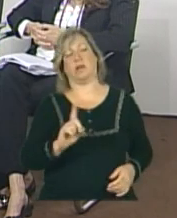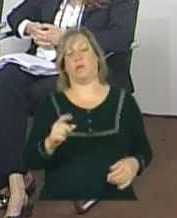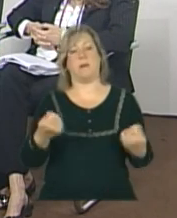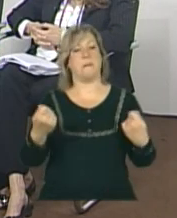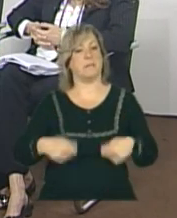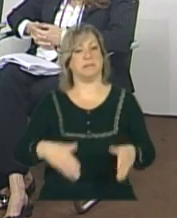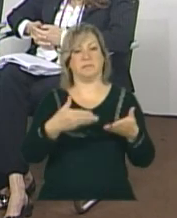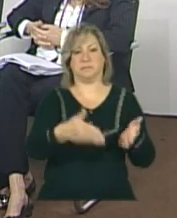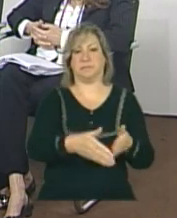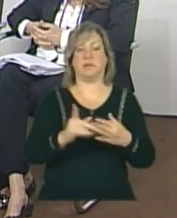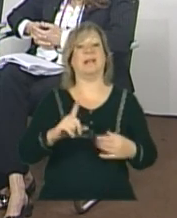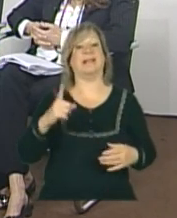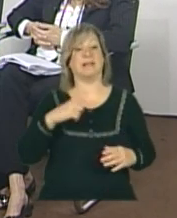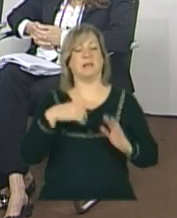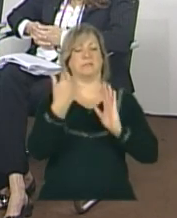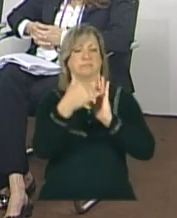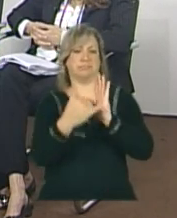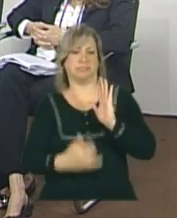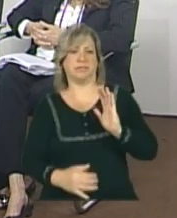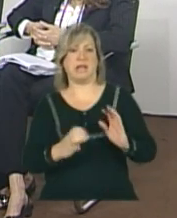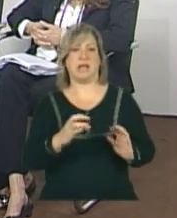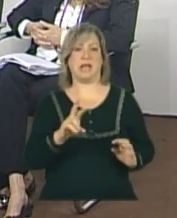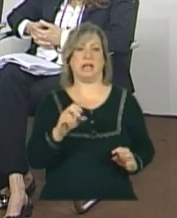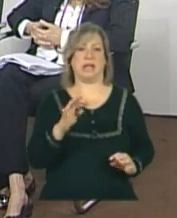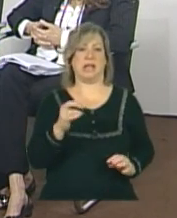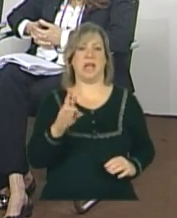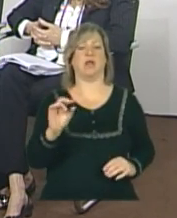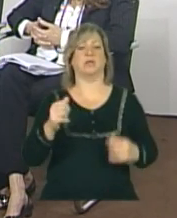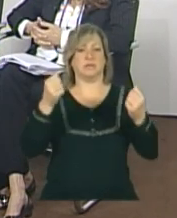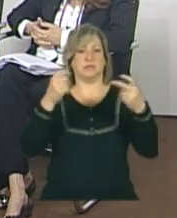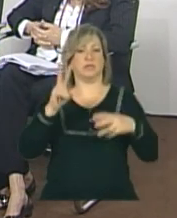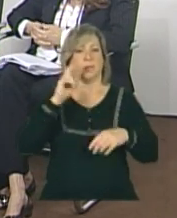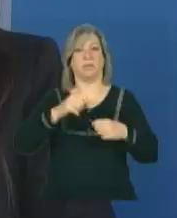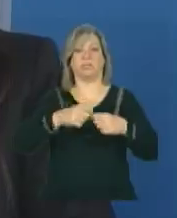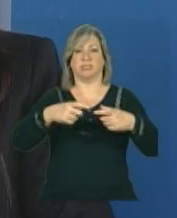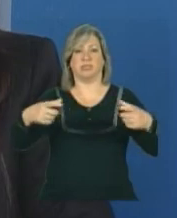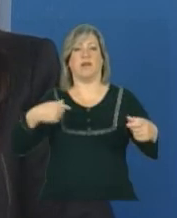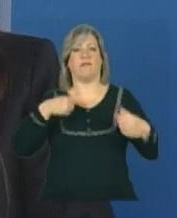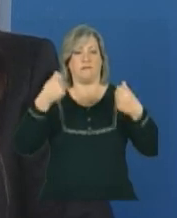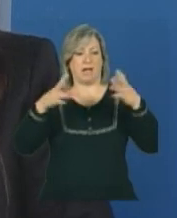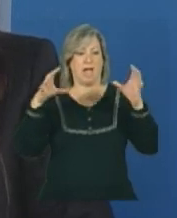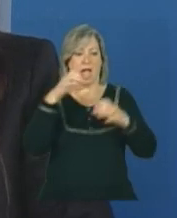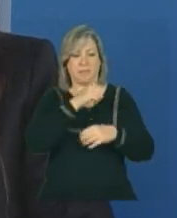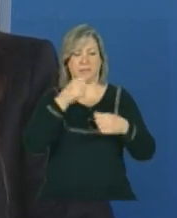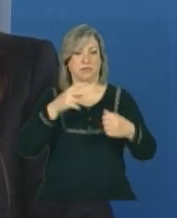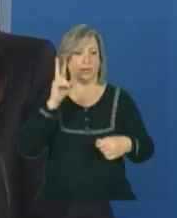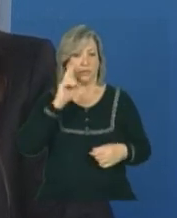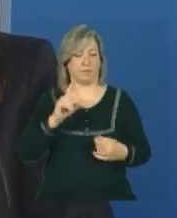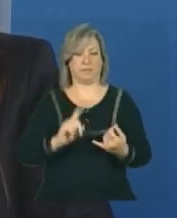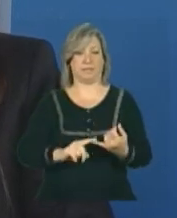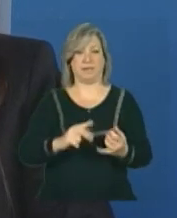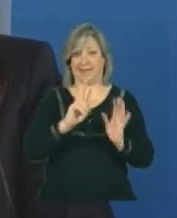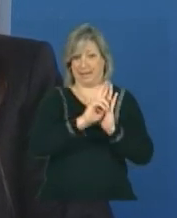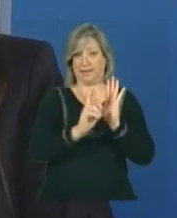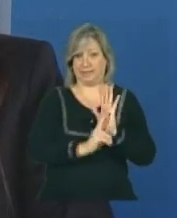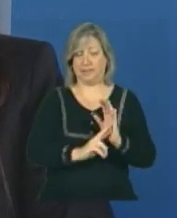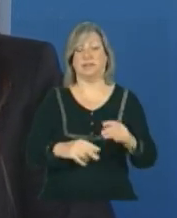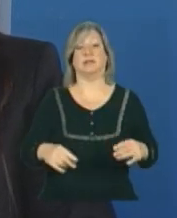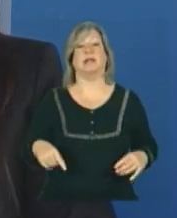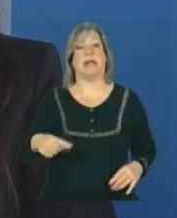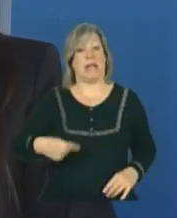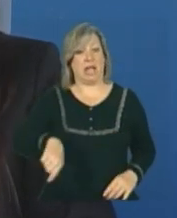a gente tem alguns critérios de expansão, que eu vou falar rapidamente sobre eles. Nós temos os critérios, eles